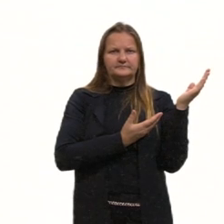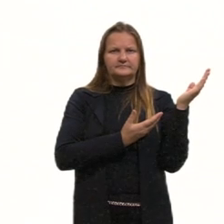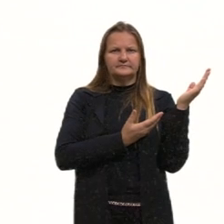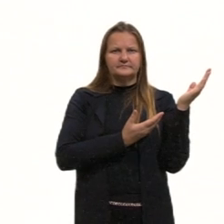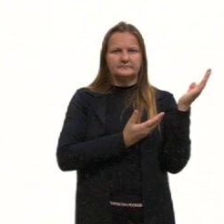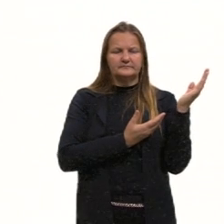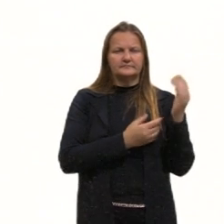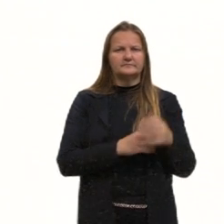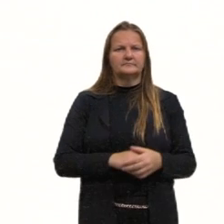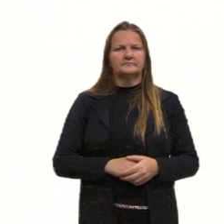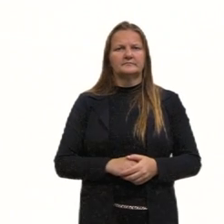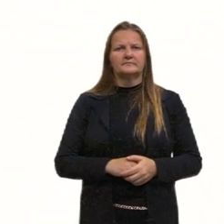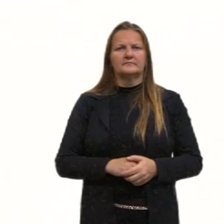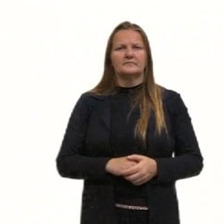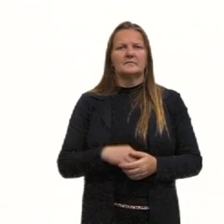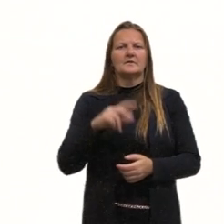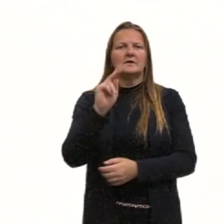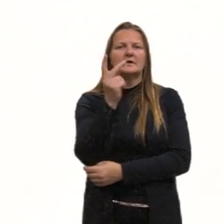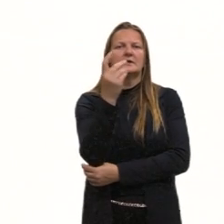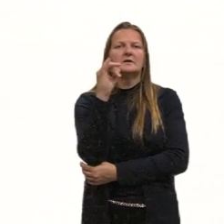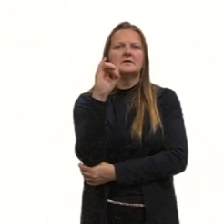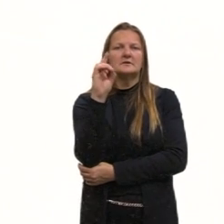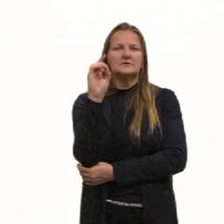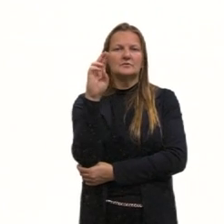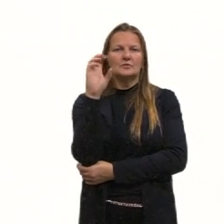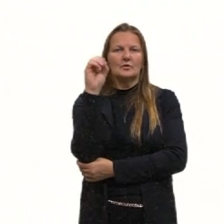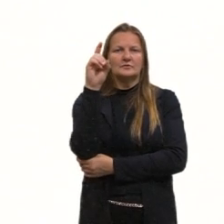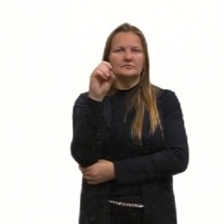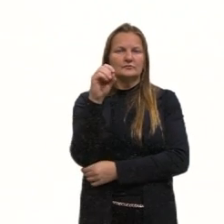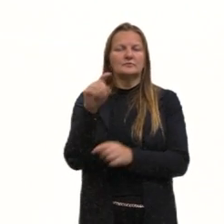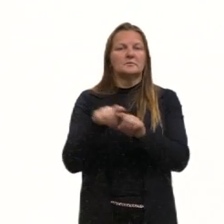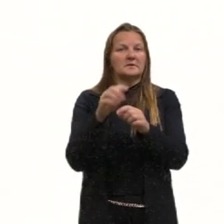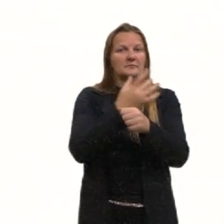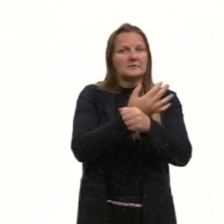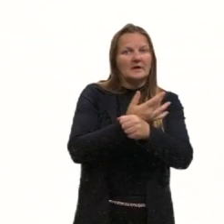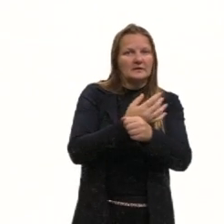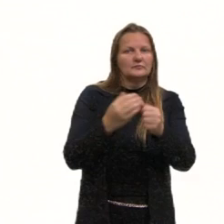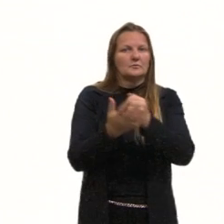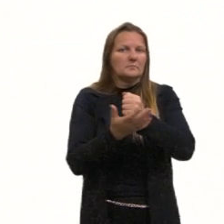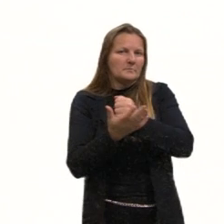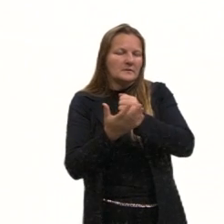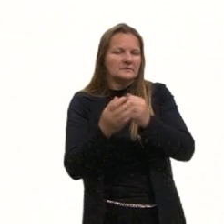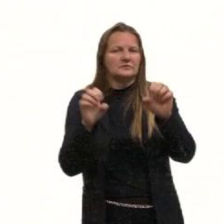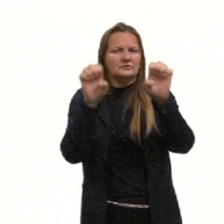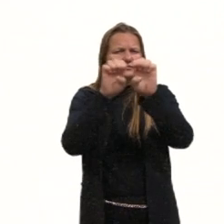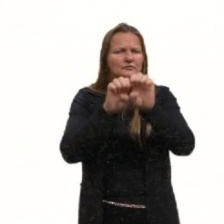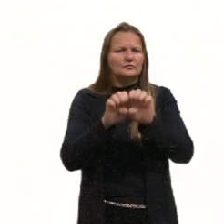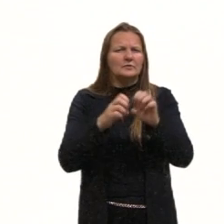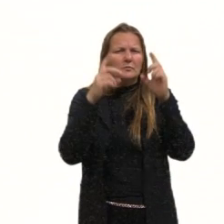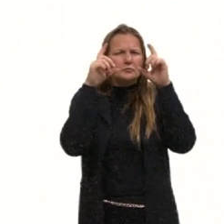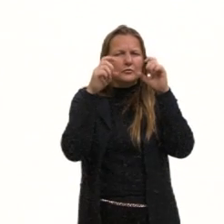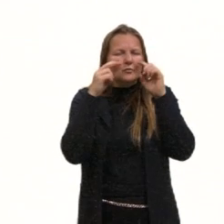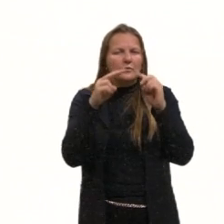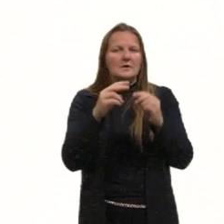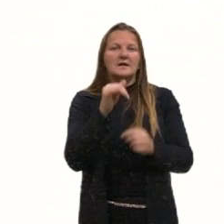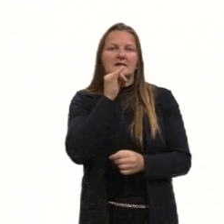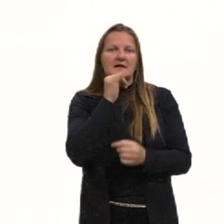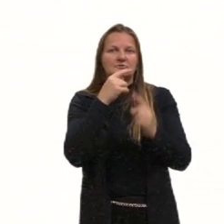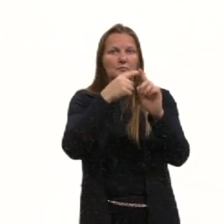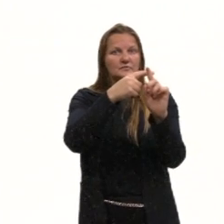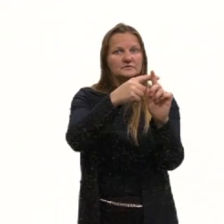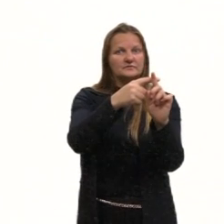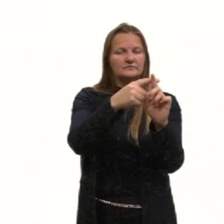tá recorrente tanto hidróxido quanto o ácido básico Então traz as estruturas e pergunta o teste positivo será